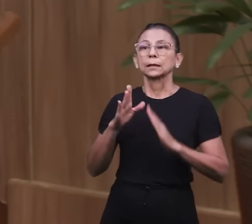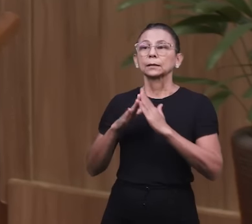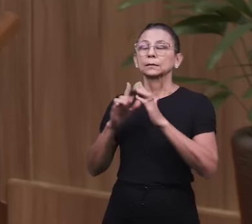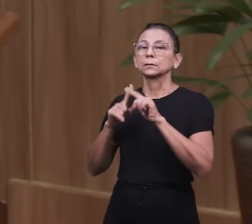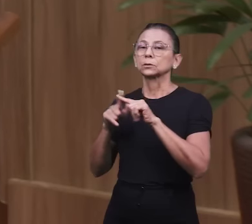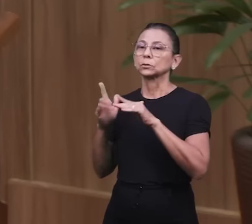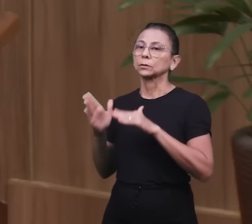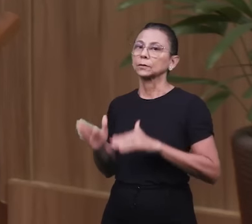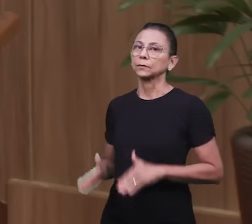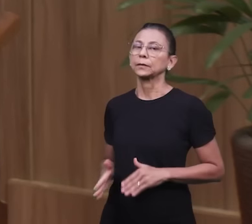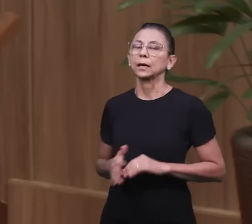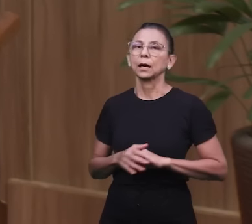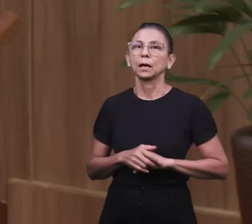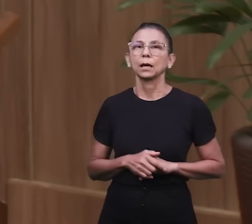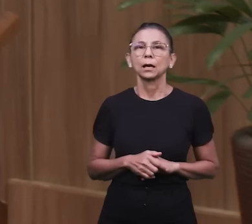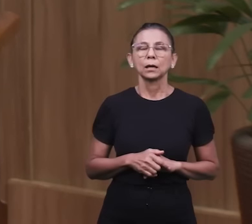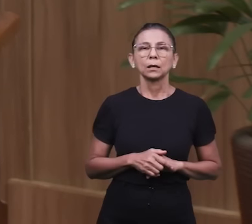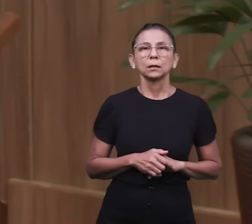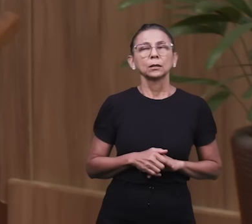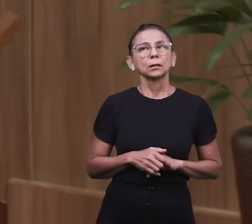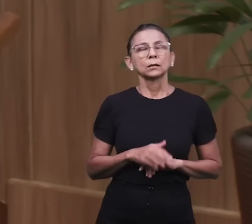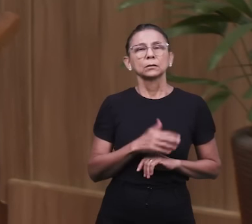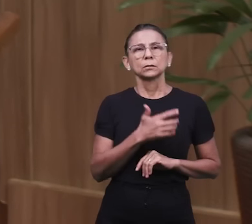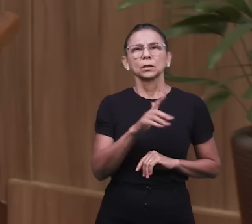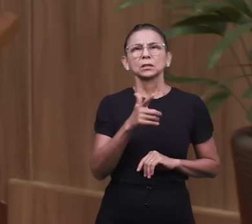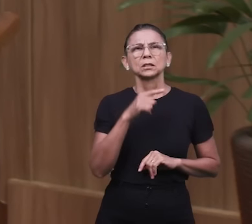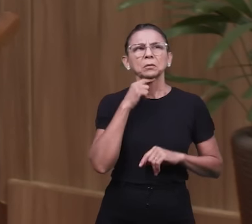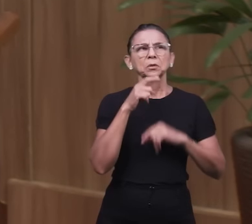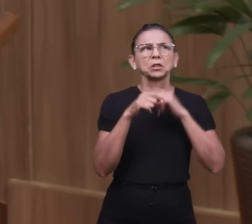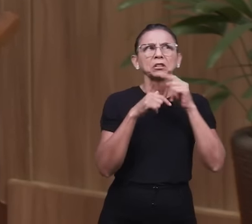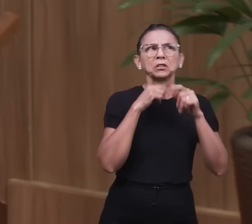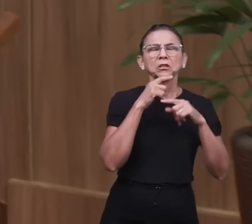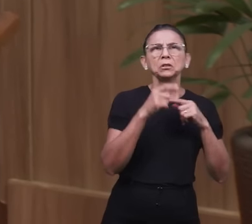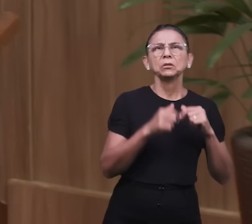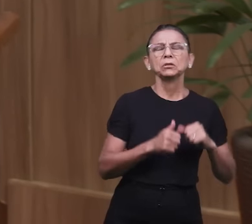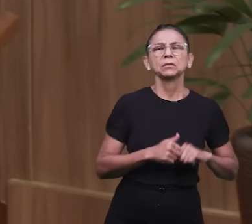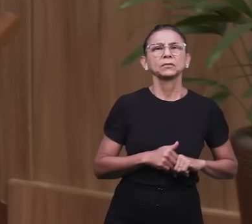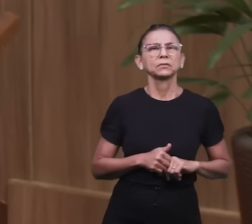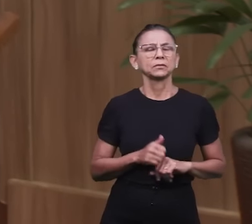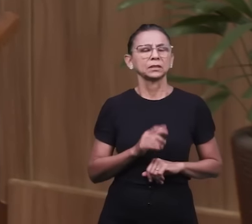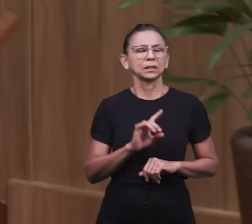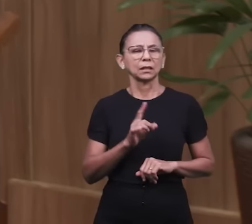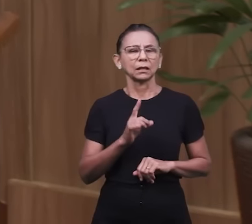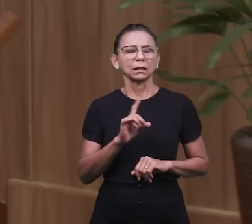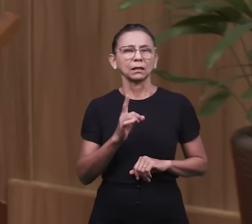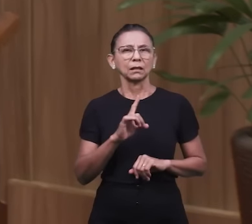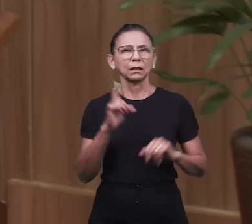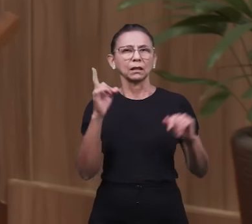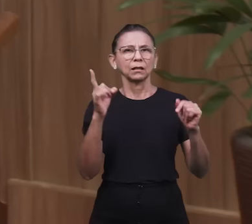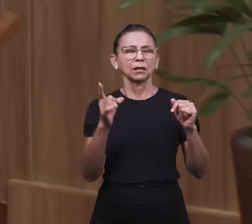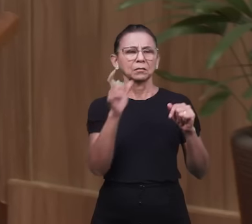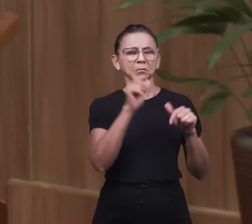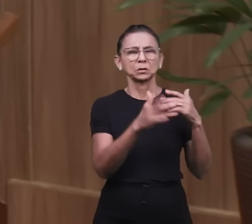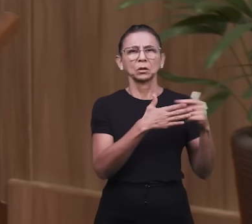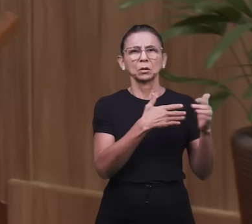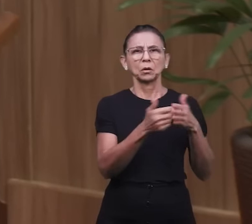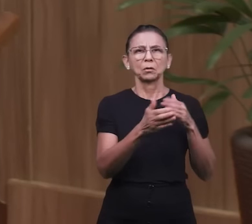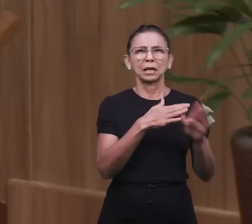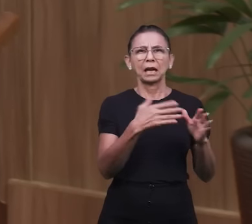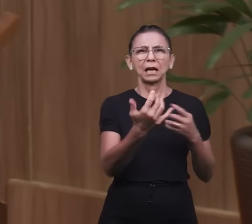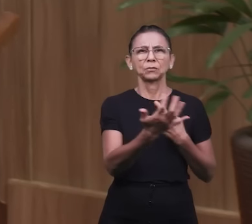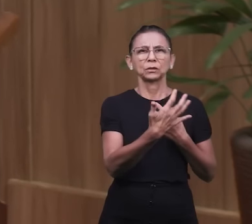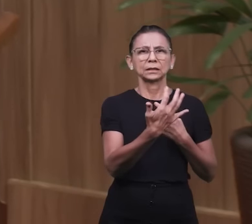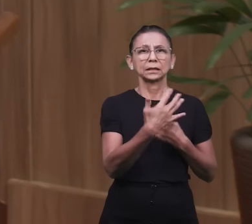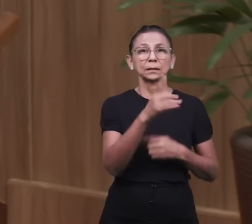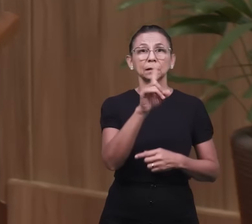a igreja fiel não estamos vivendo algo hipotético ou um devaneio de uma pessoa qualquer